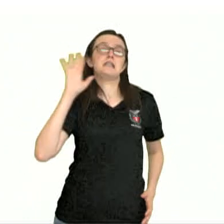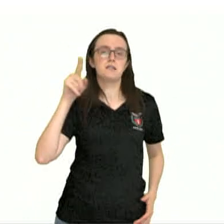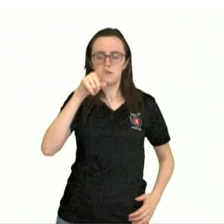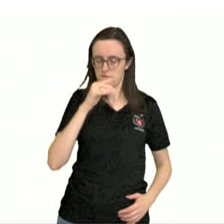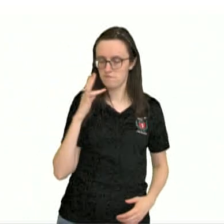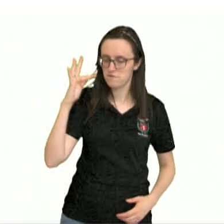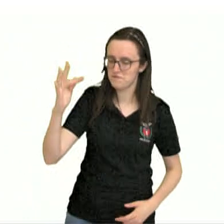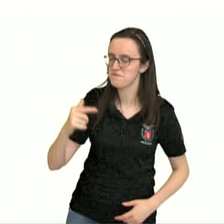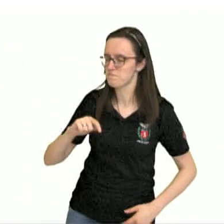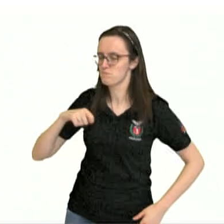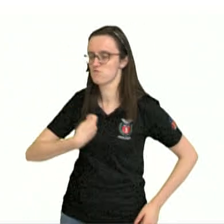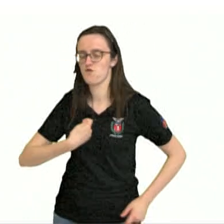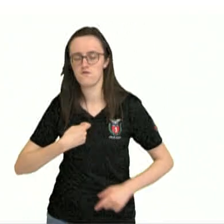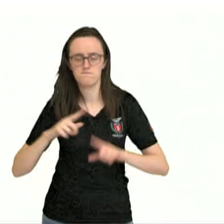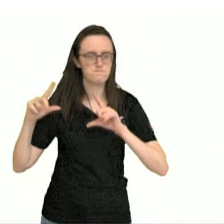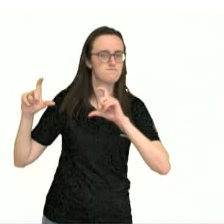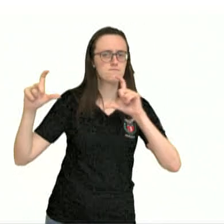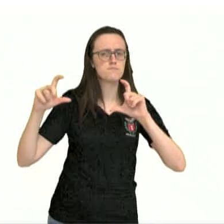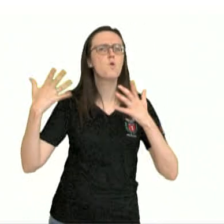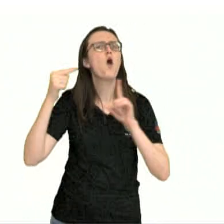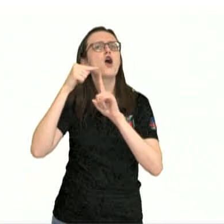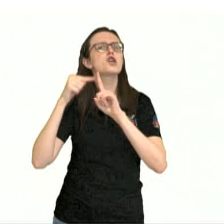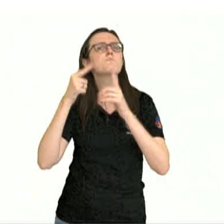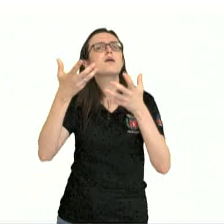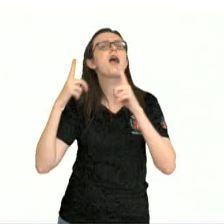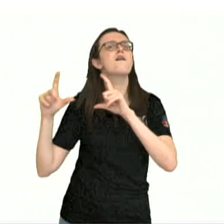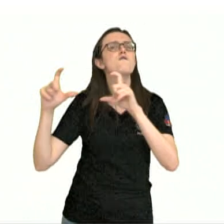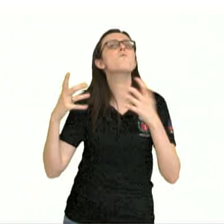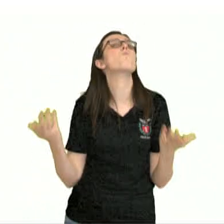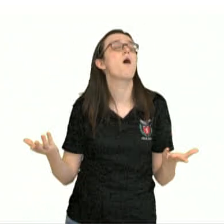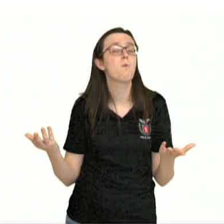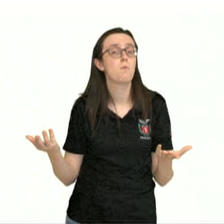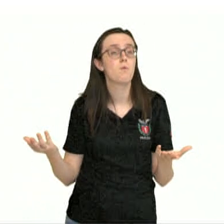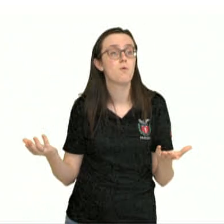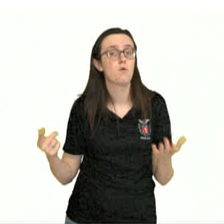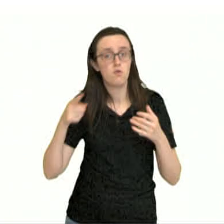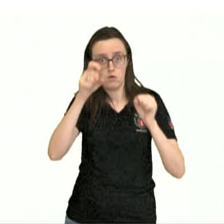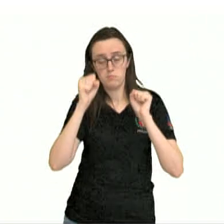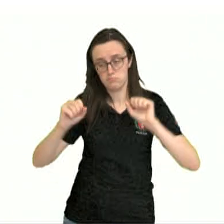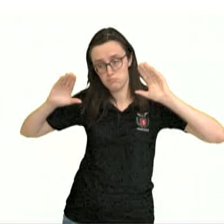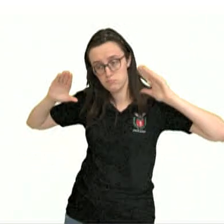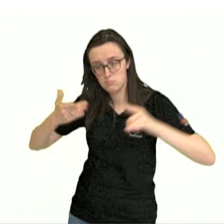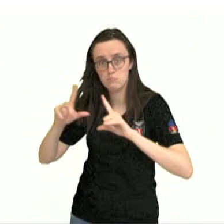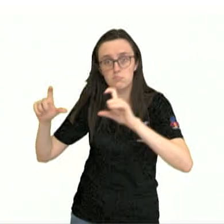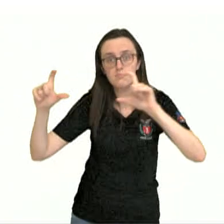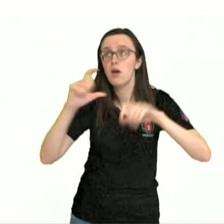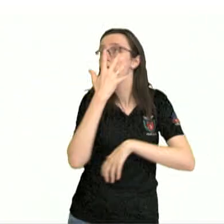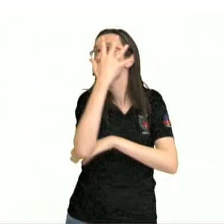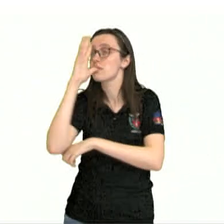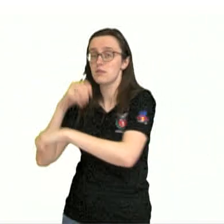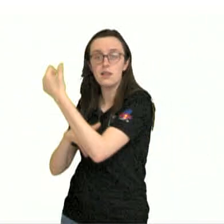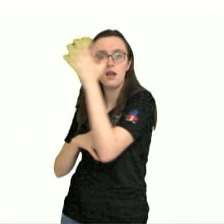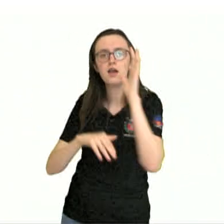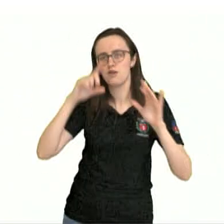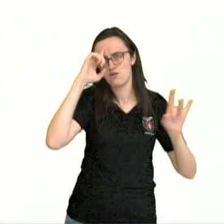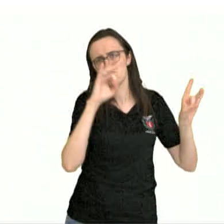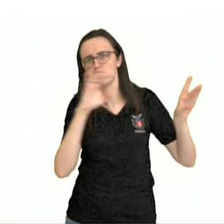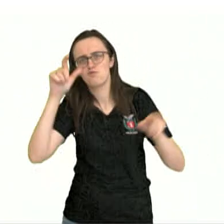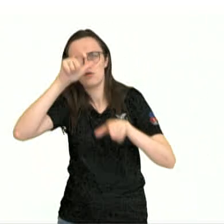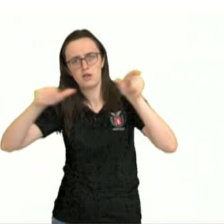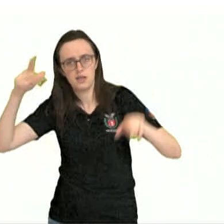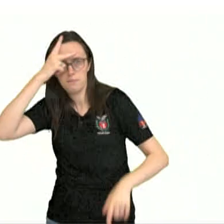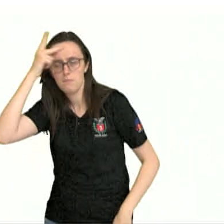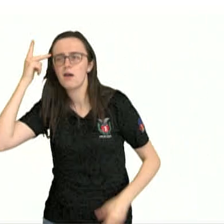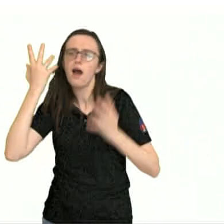um fotógrafo, que tipo de fotografia você gostaria de retratar? Você poderia se dedicar em fotografar a natureza, o cotidiano das